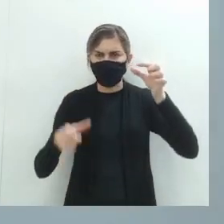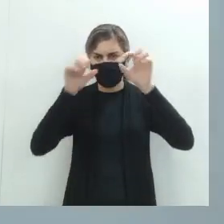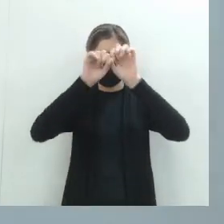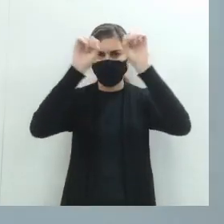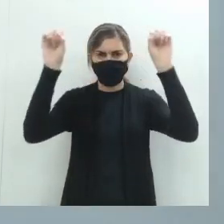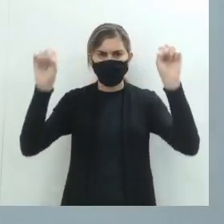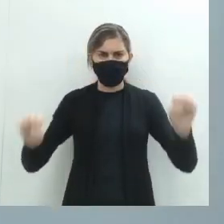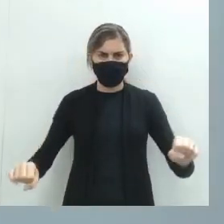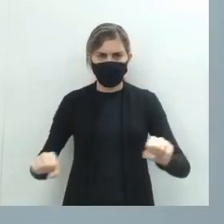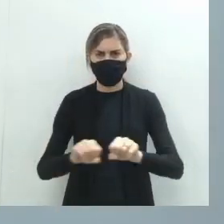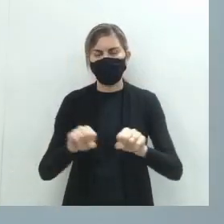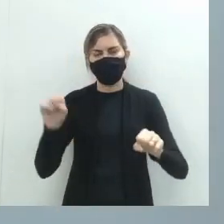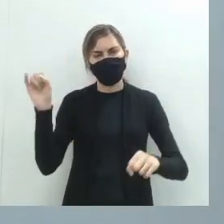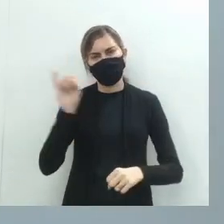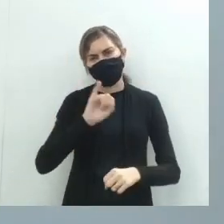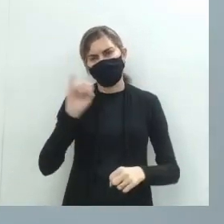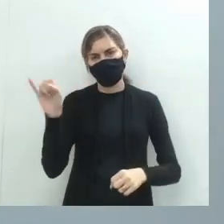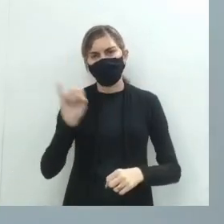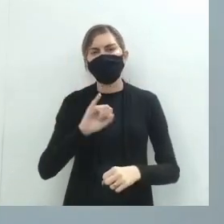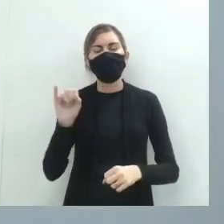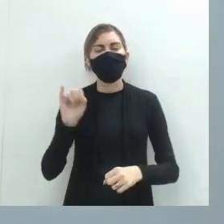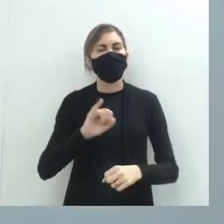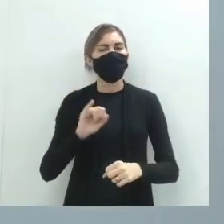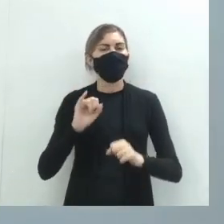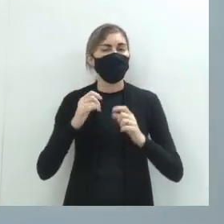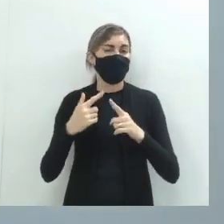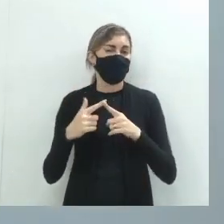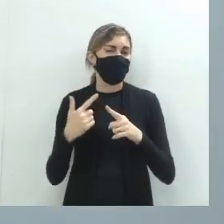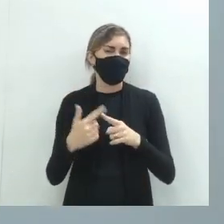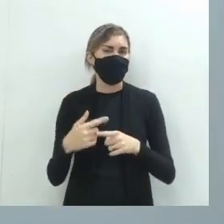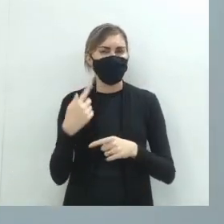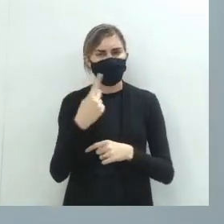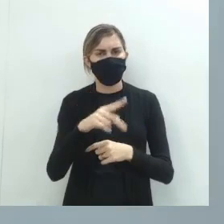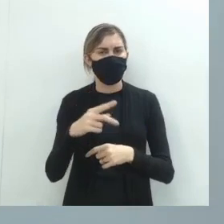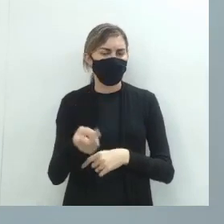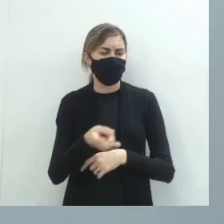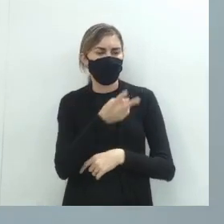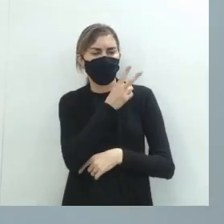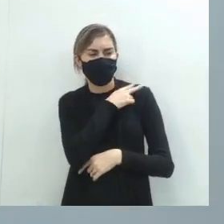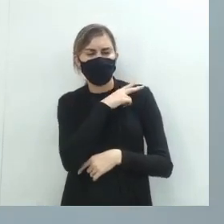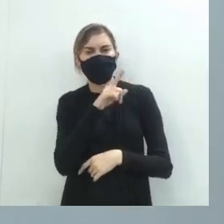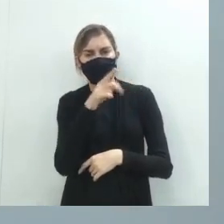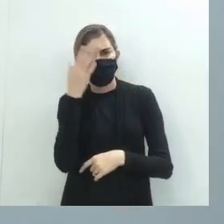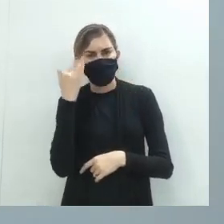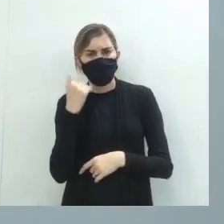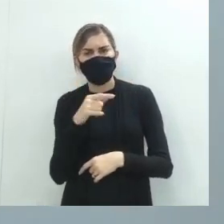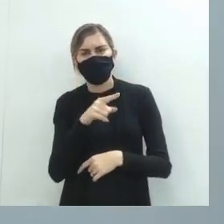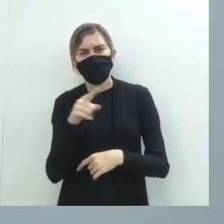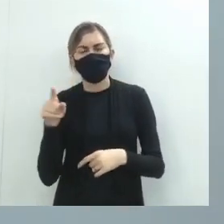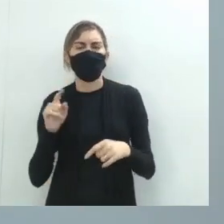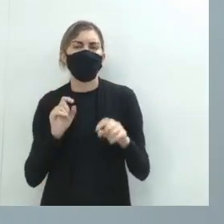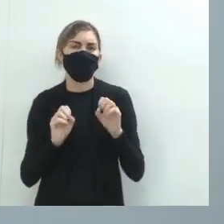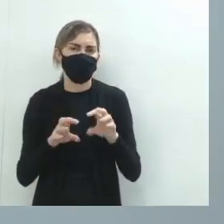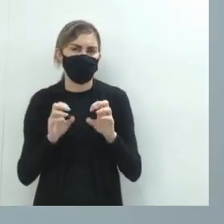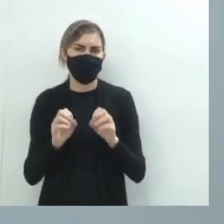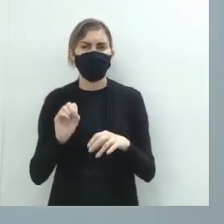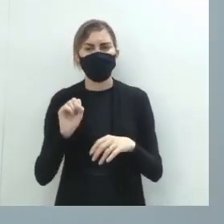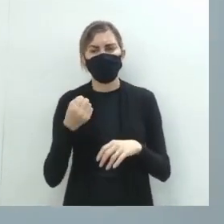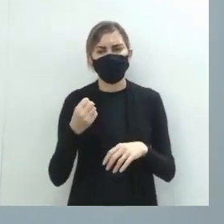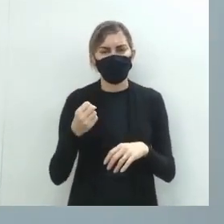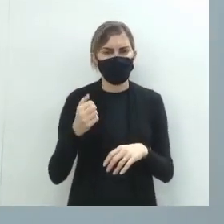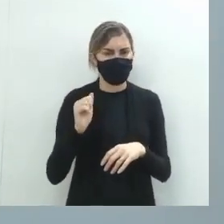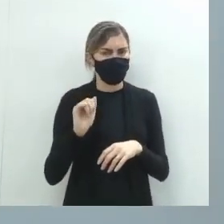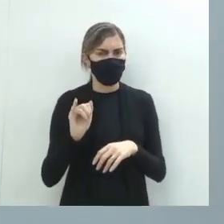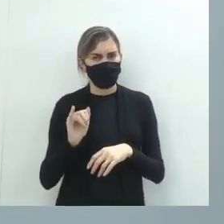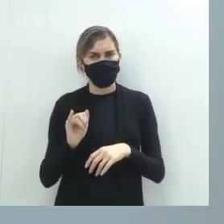sistema internacional, porque aluno do segundo ano, você sabe que nós trabalhamos no